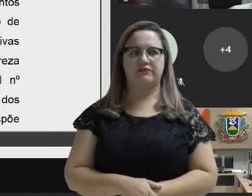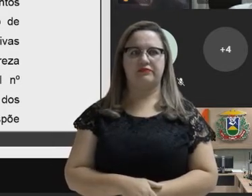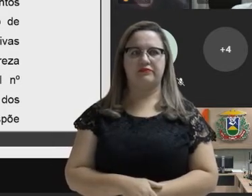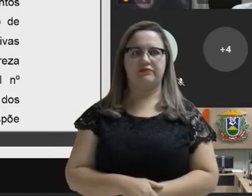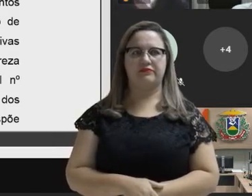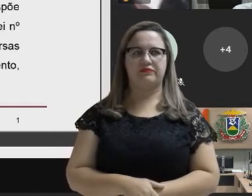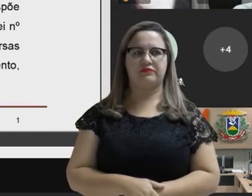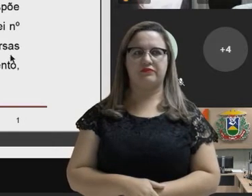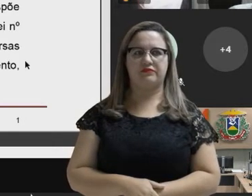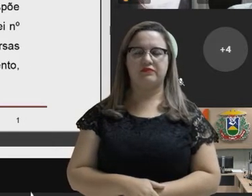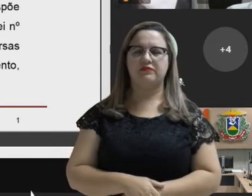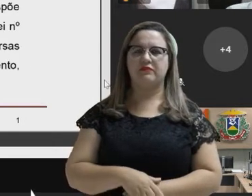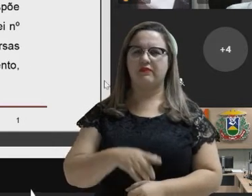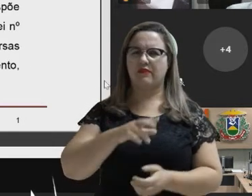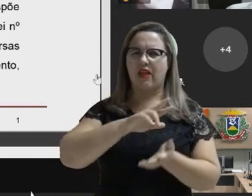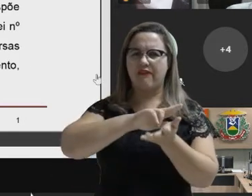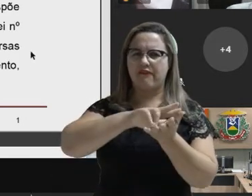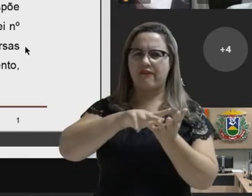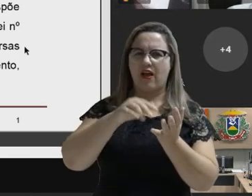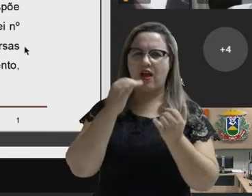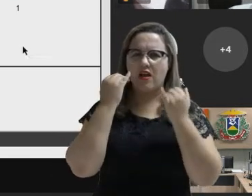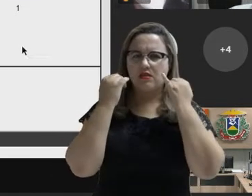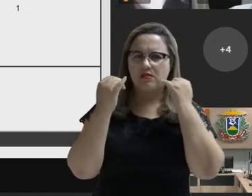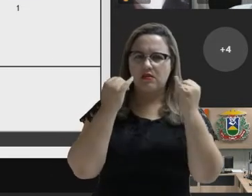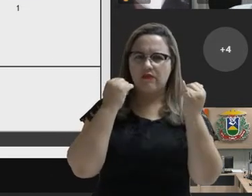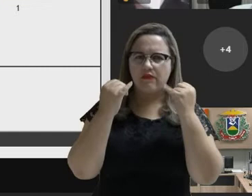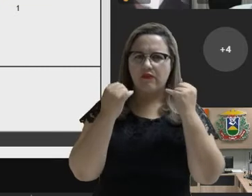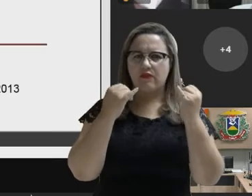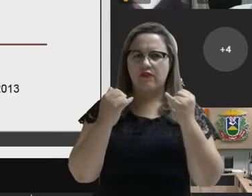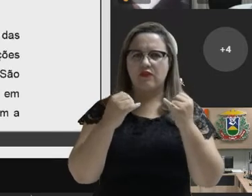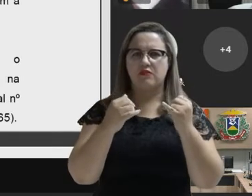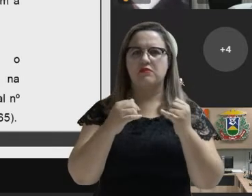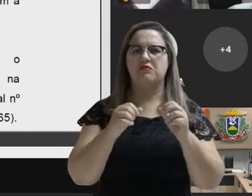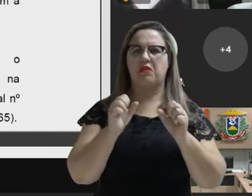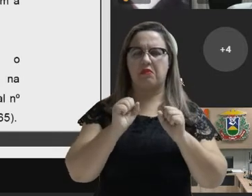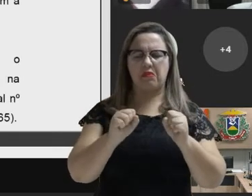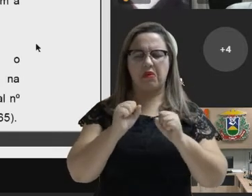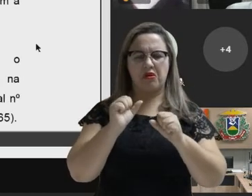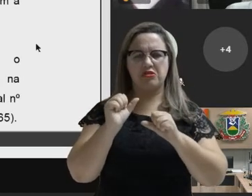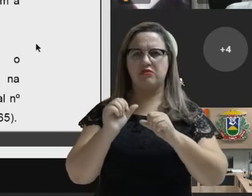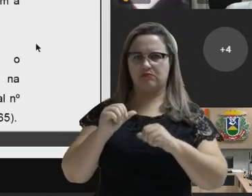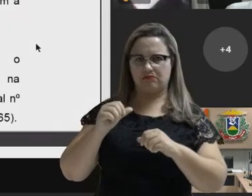requisitadas várias informações, pode subir isso aí pode subir tudo.